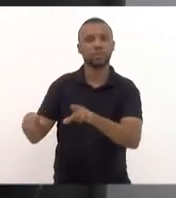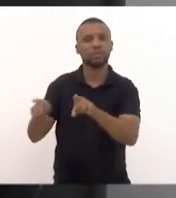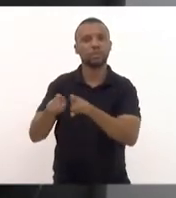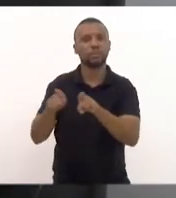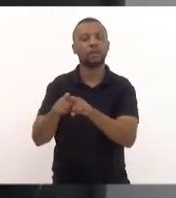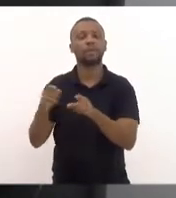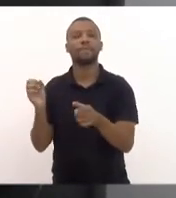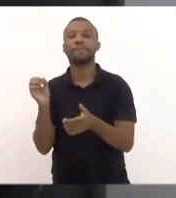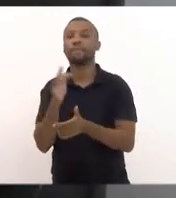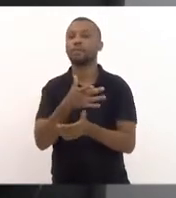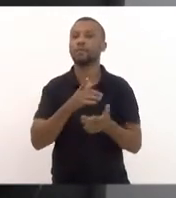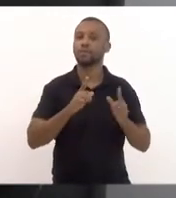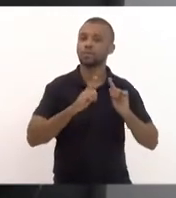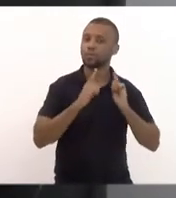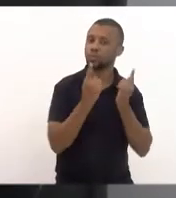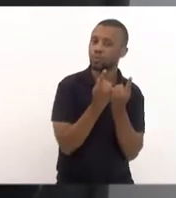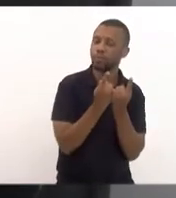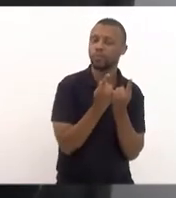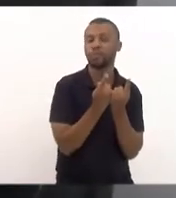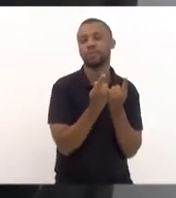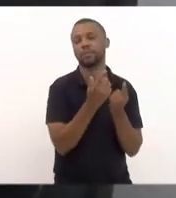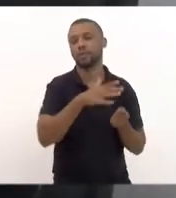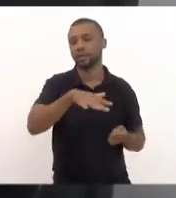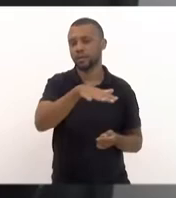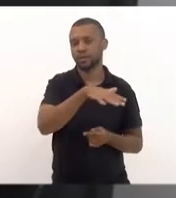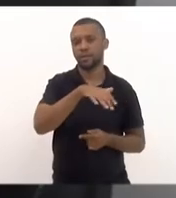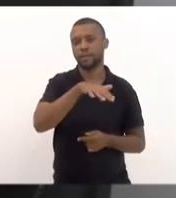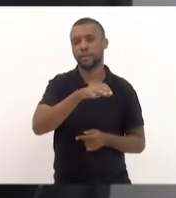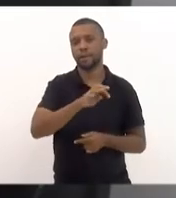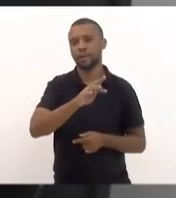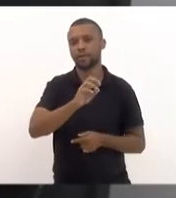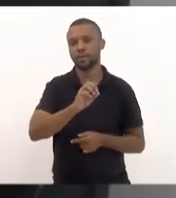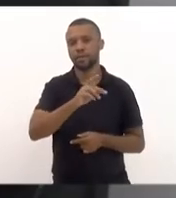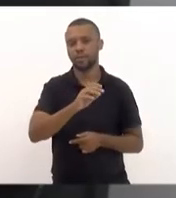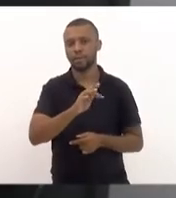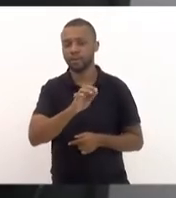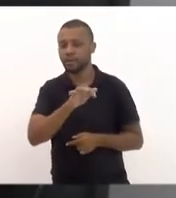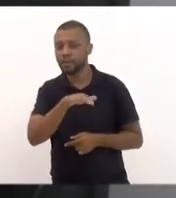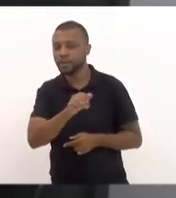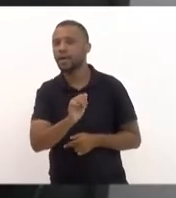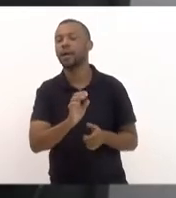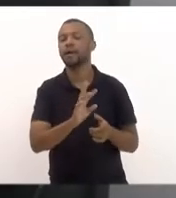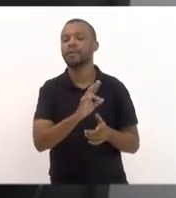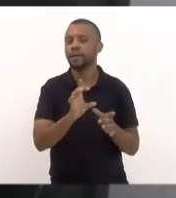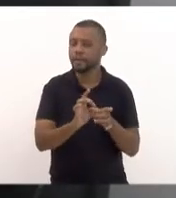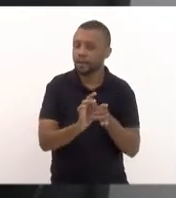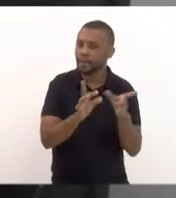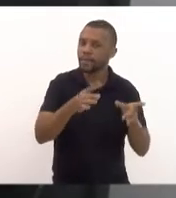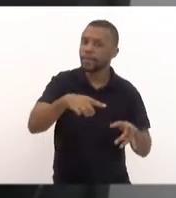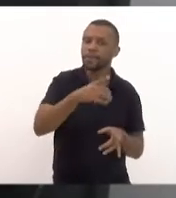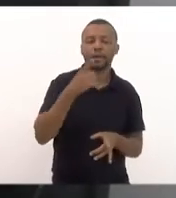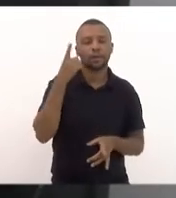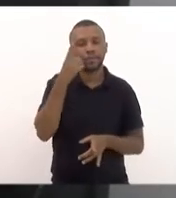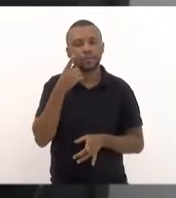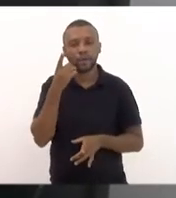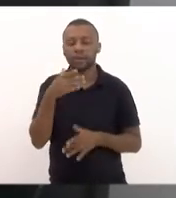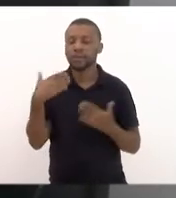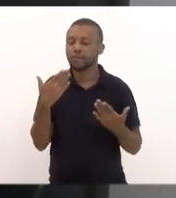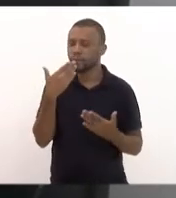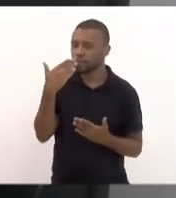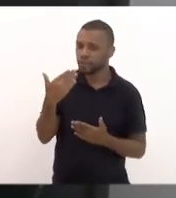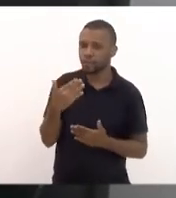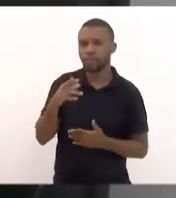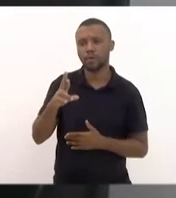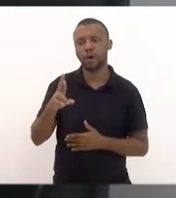grupo da Comissão da Região Metropolitana e será disponibilizada para os deputados da comissão. Enfim, eu vou pedir para o Robson Pierre,